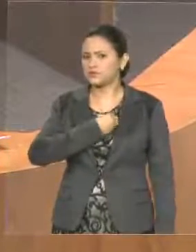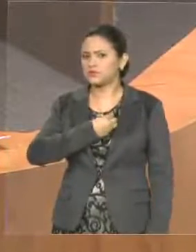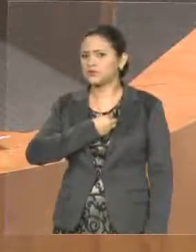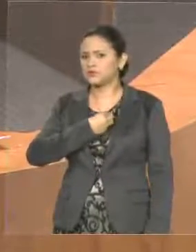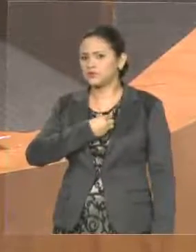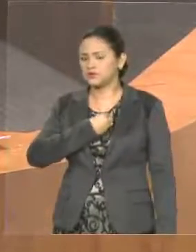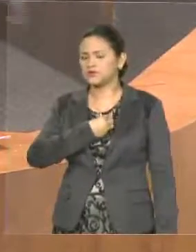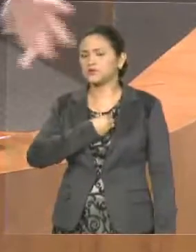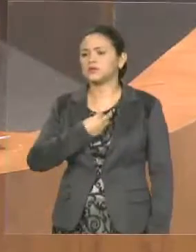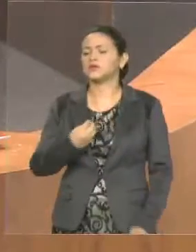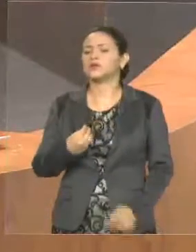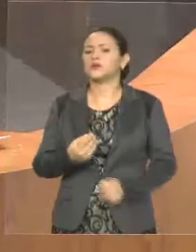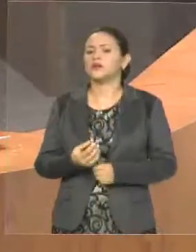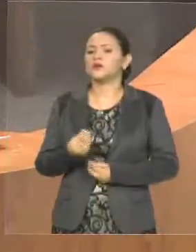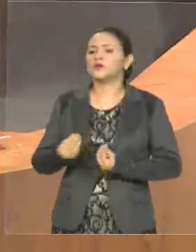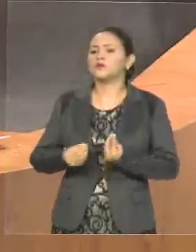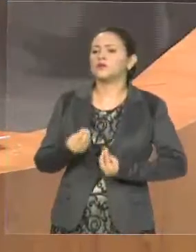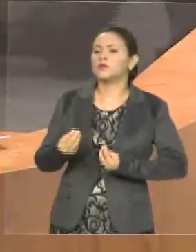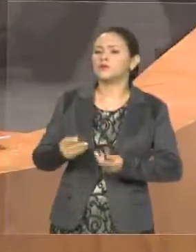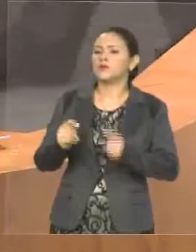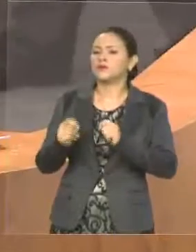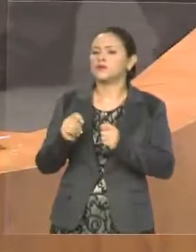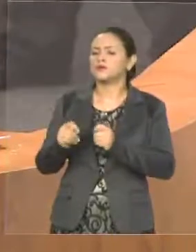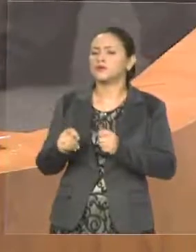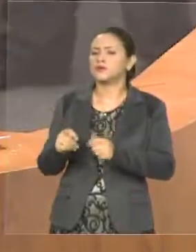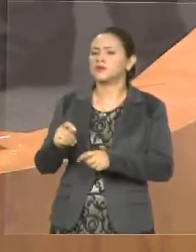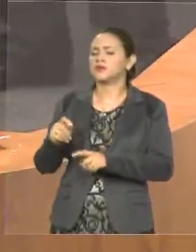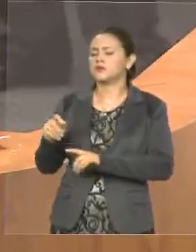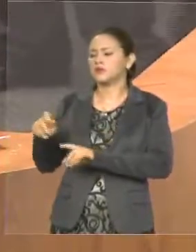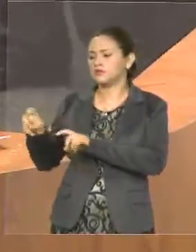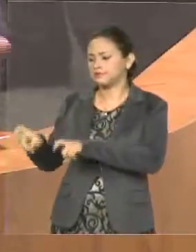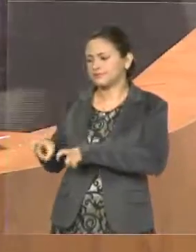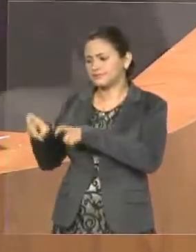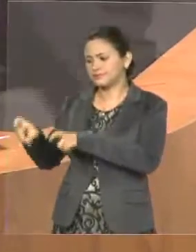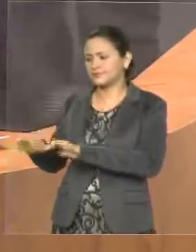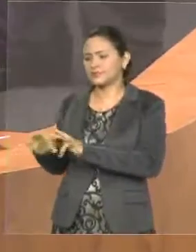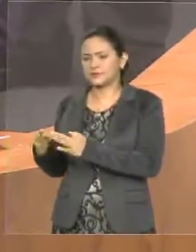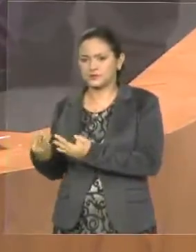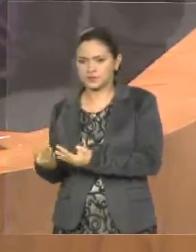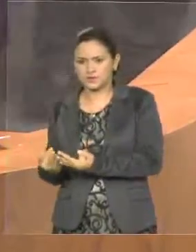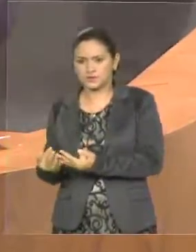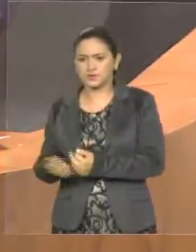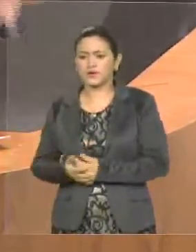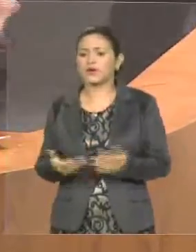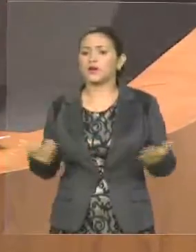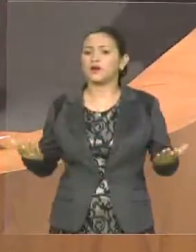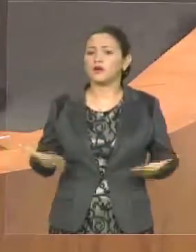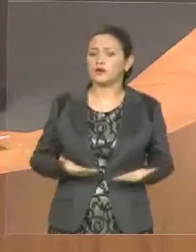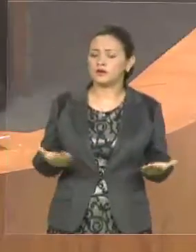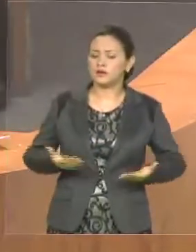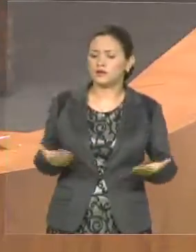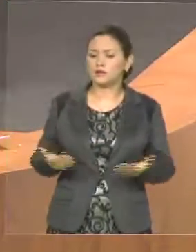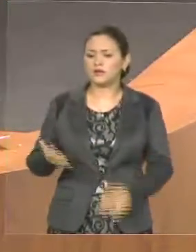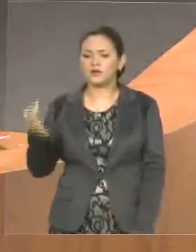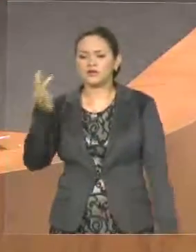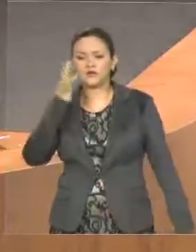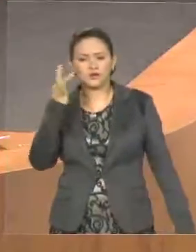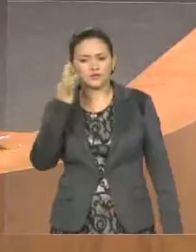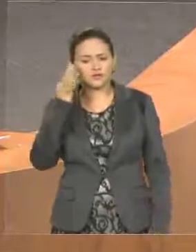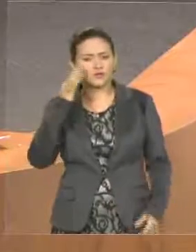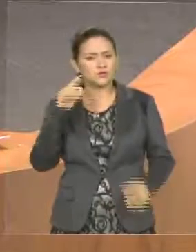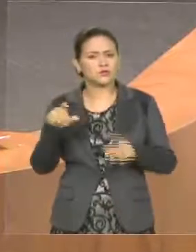devido à agricultura familiar. Então, o governador Flávio Dino agora decidiu apertar